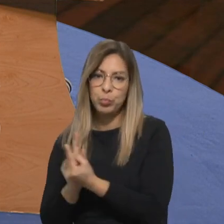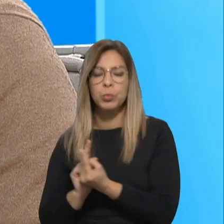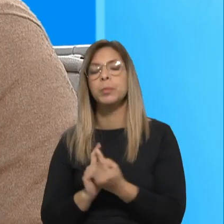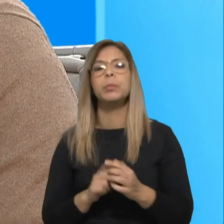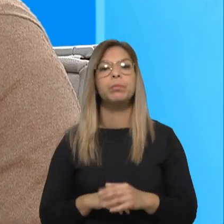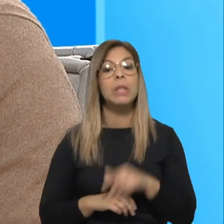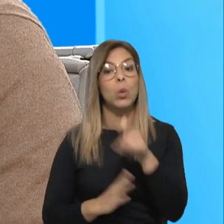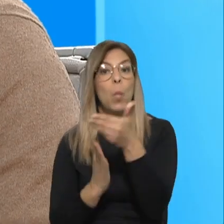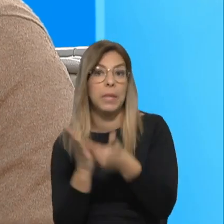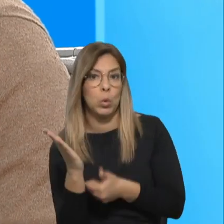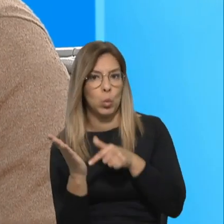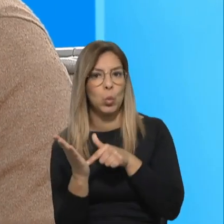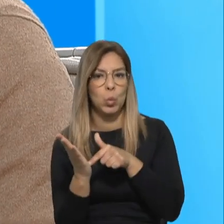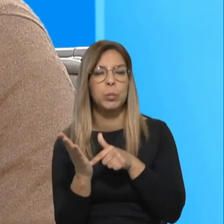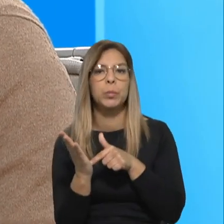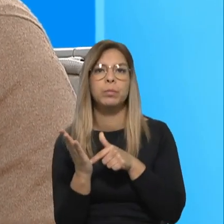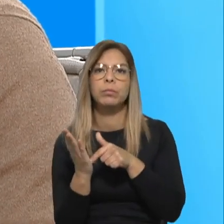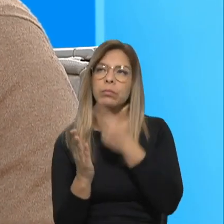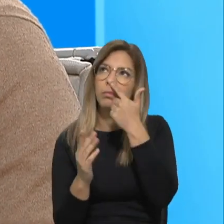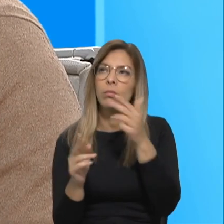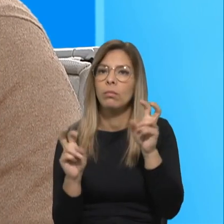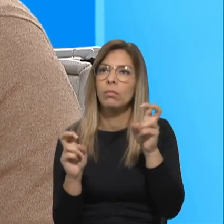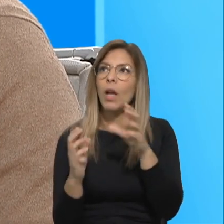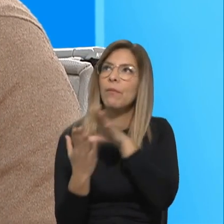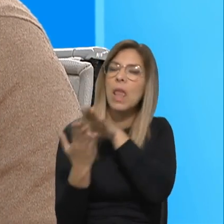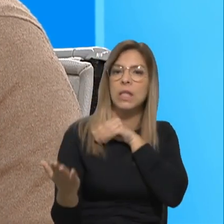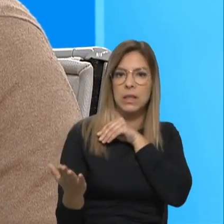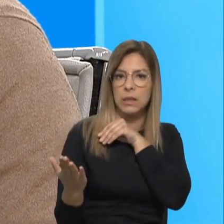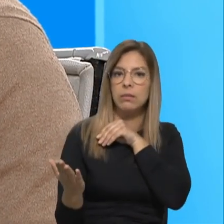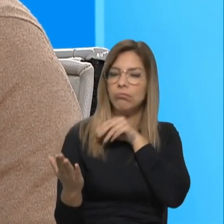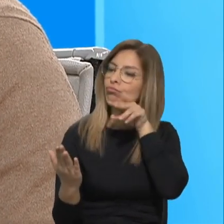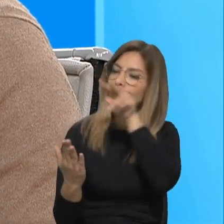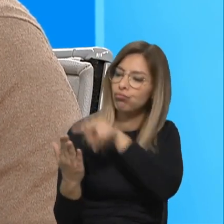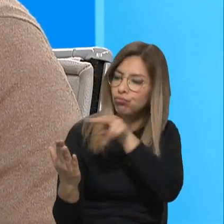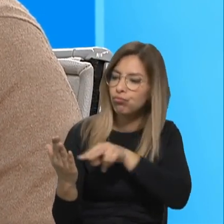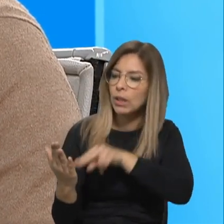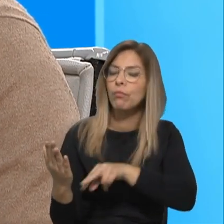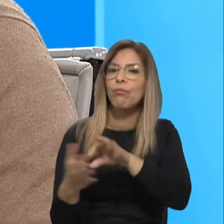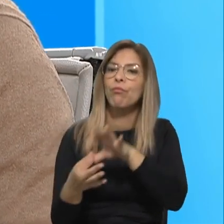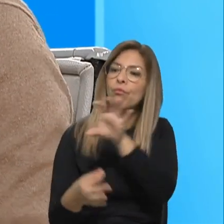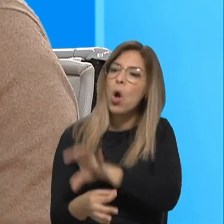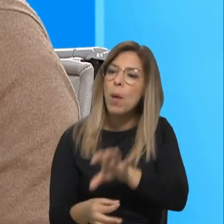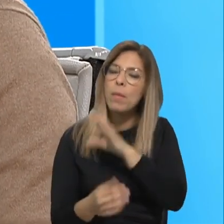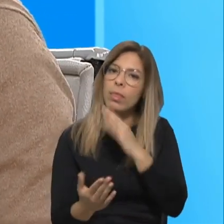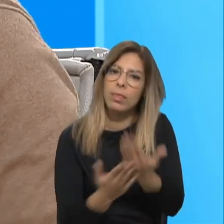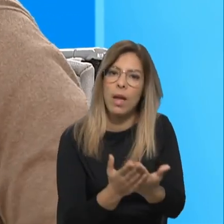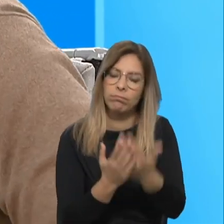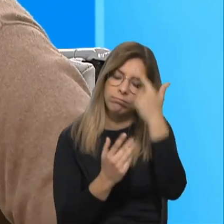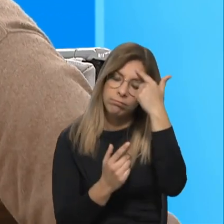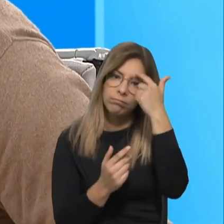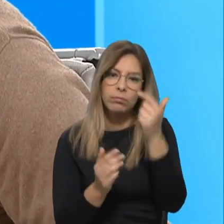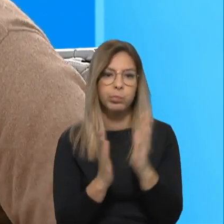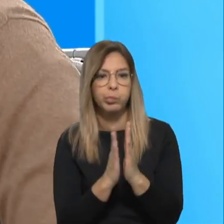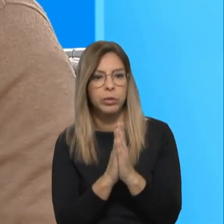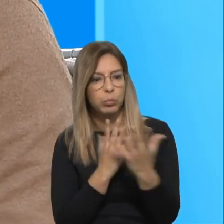Esse documento, que é um quadro de referência, quer exprimir a forma como a Igreja caminha em Portugal